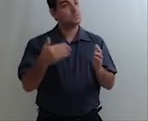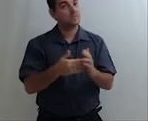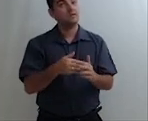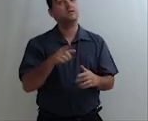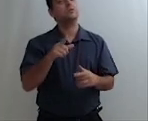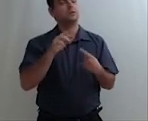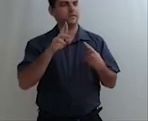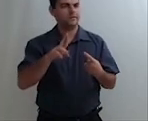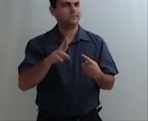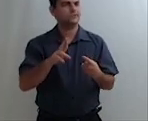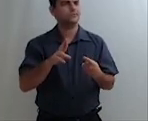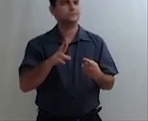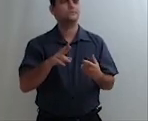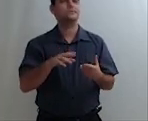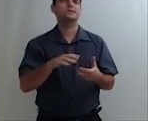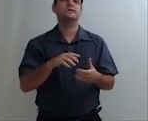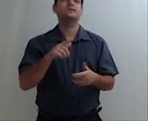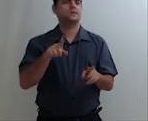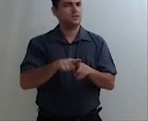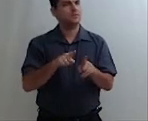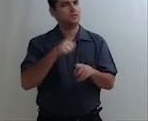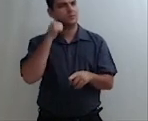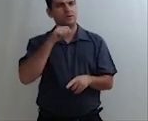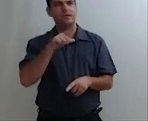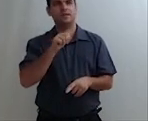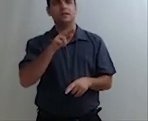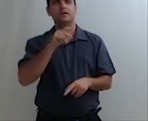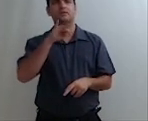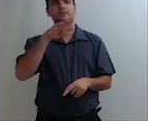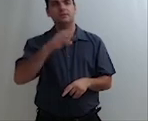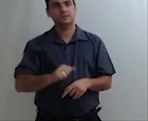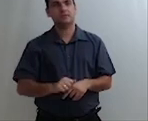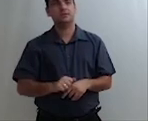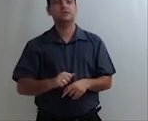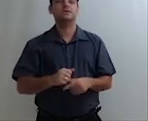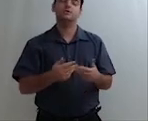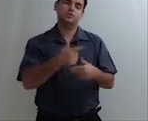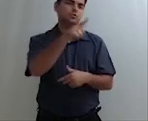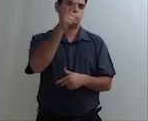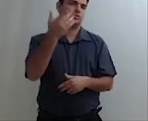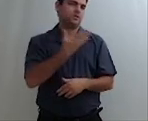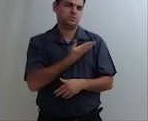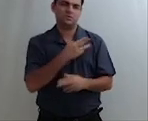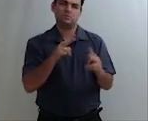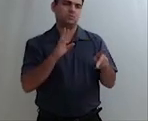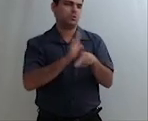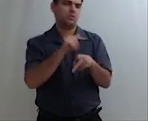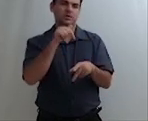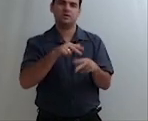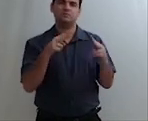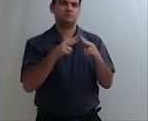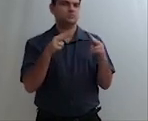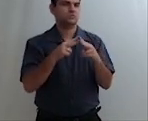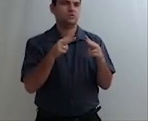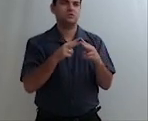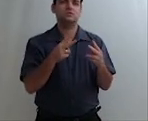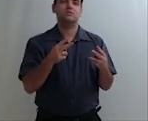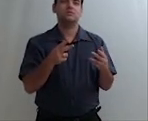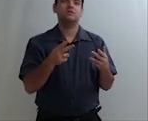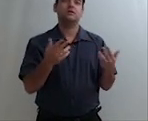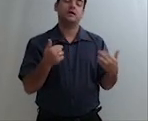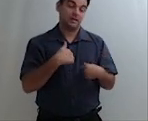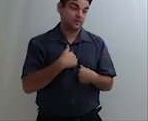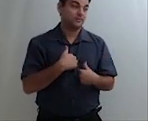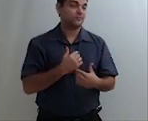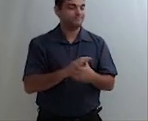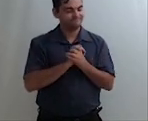relator excelentíssima senhora ministra excelentíssimos senhores ministros integrantes dessa colenda turma recebam todos